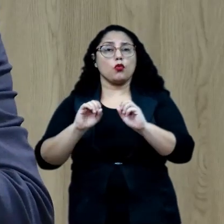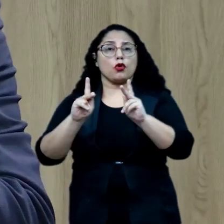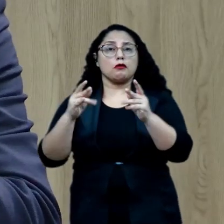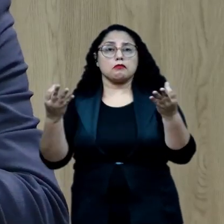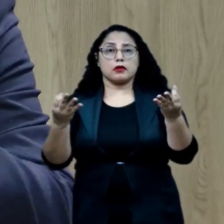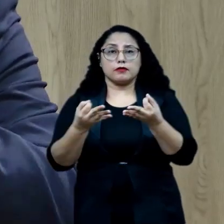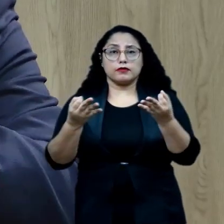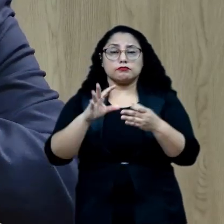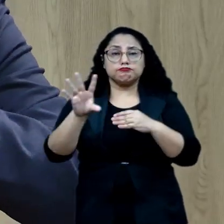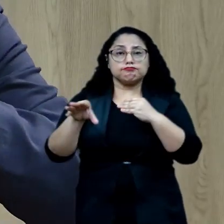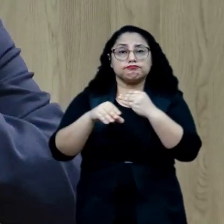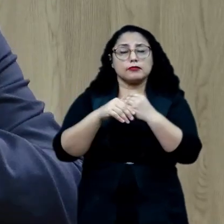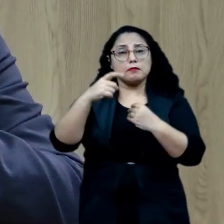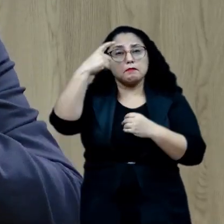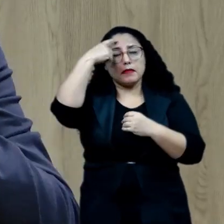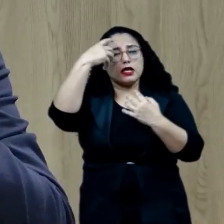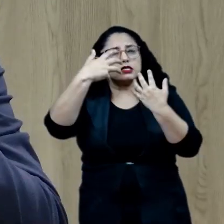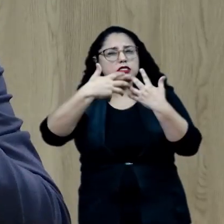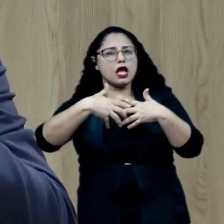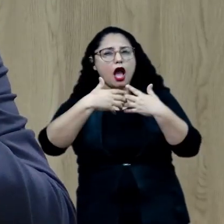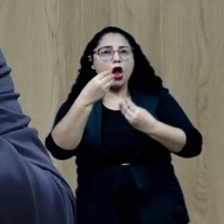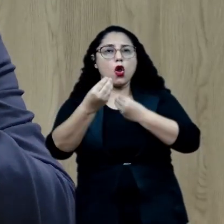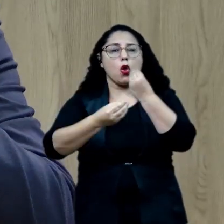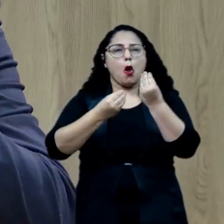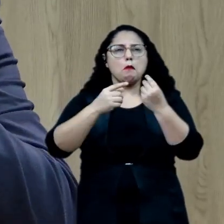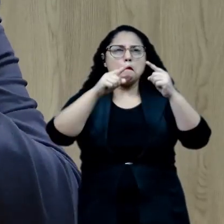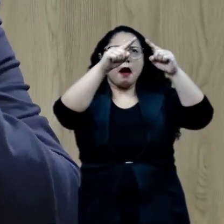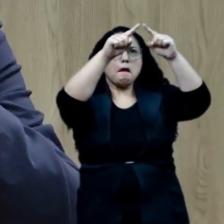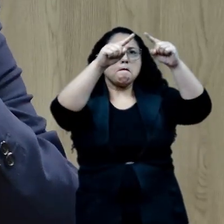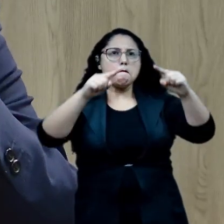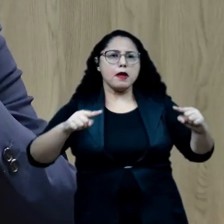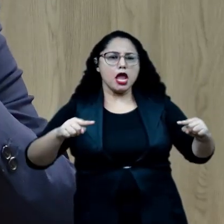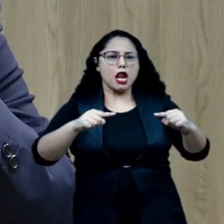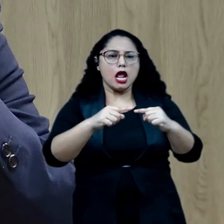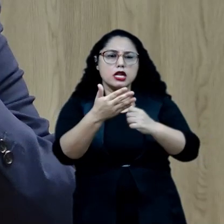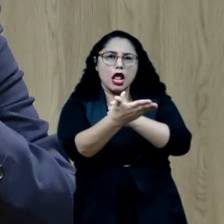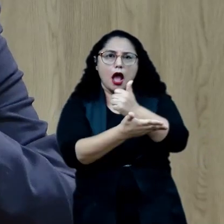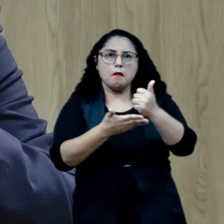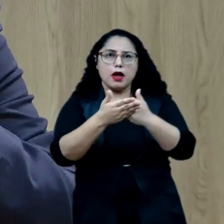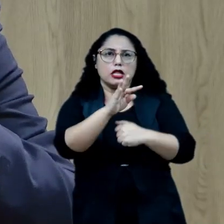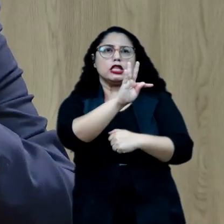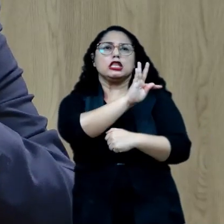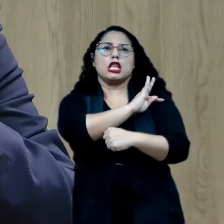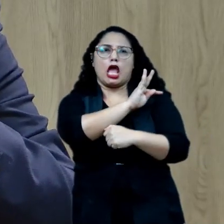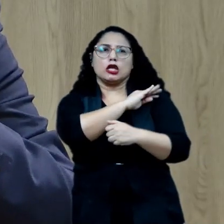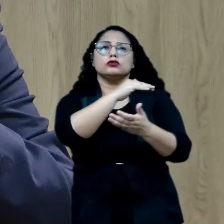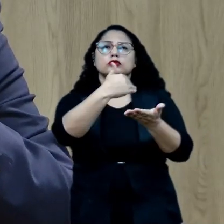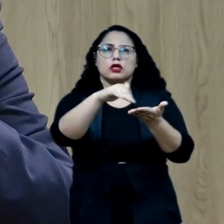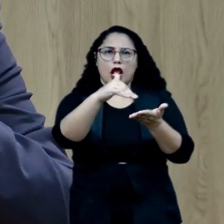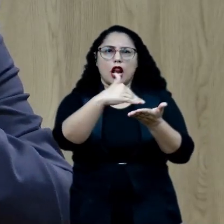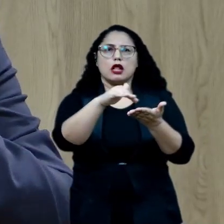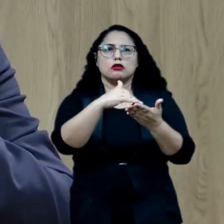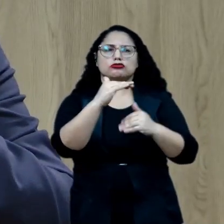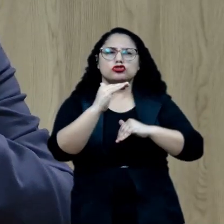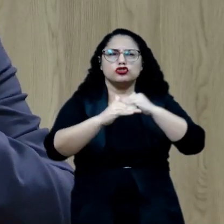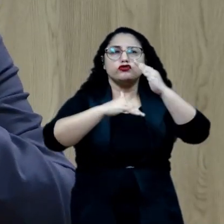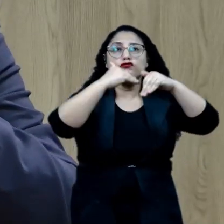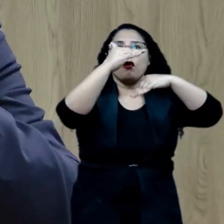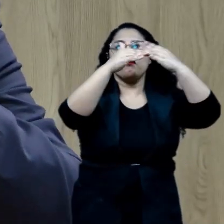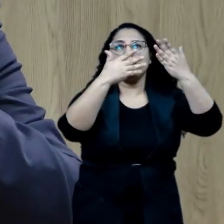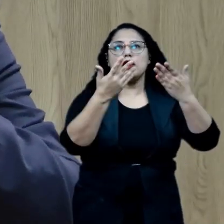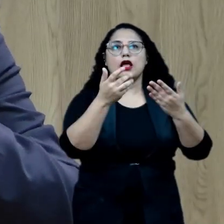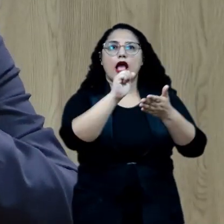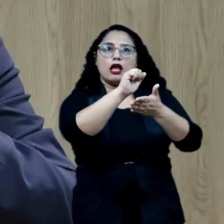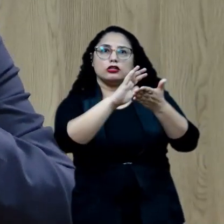Então, nós vamos pensar aqui como se fosse uma pirâmide. Na base, nós temos o técnico em secretariado, desenvolvendo